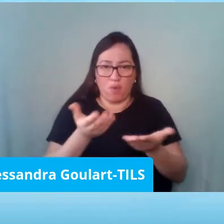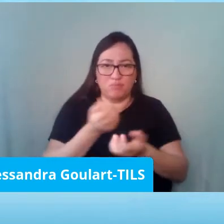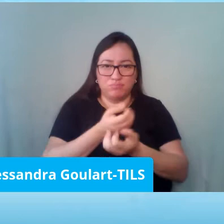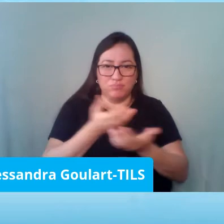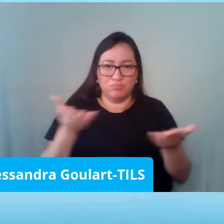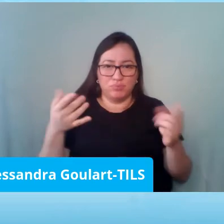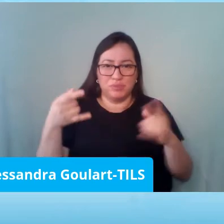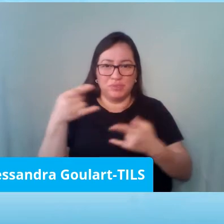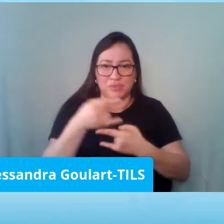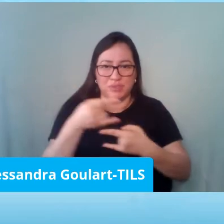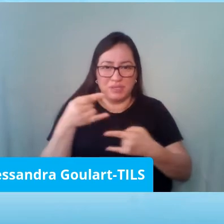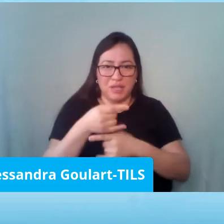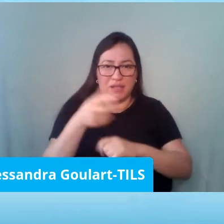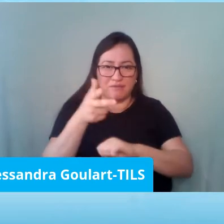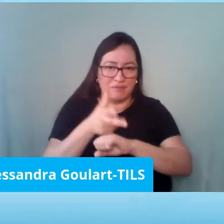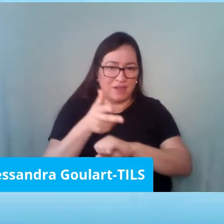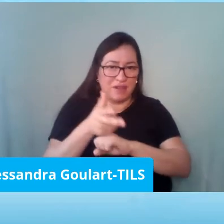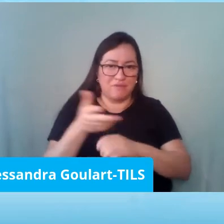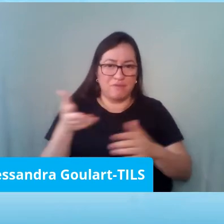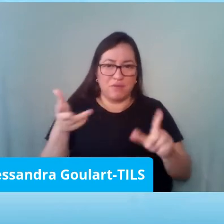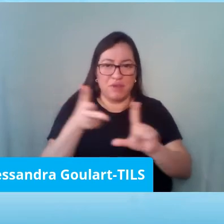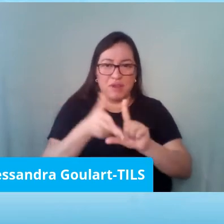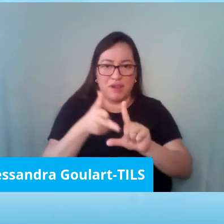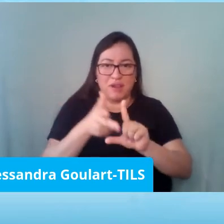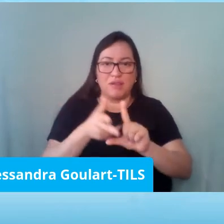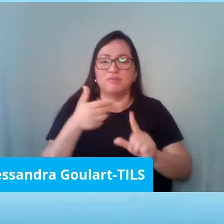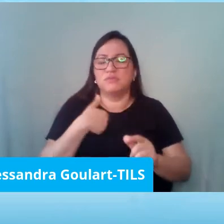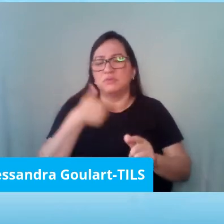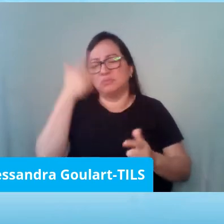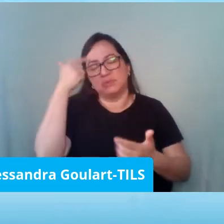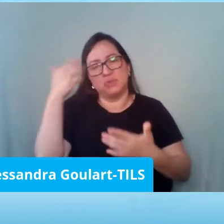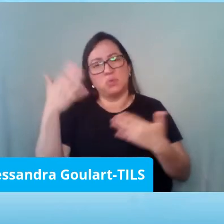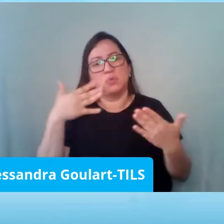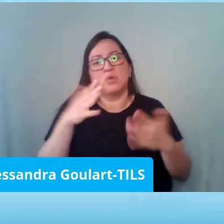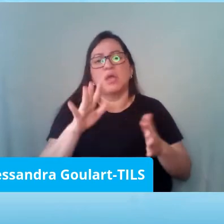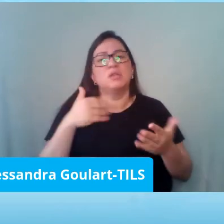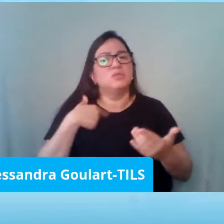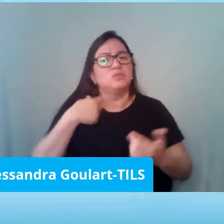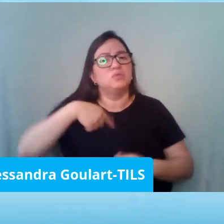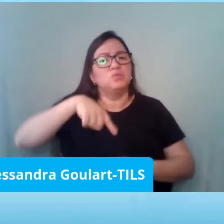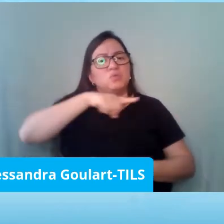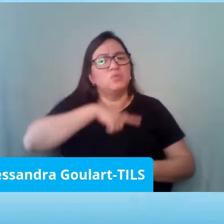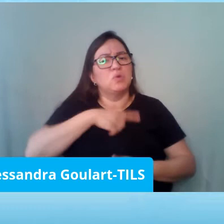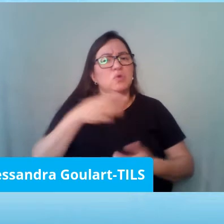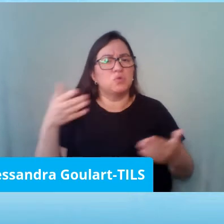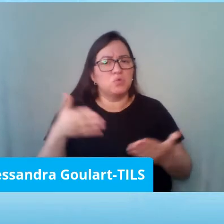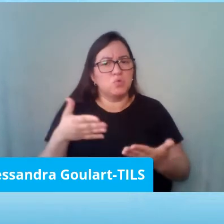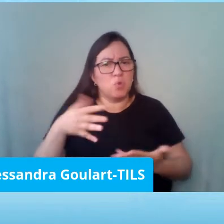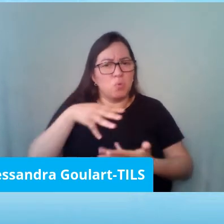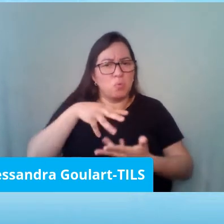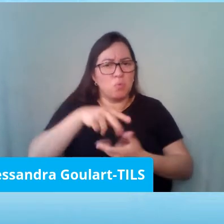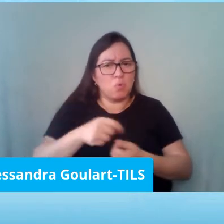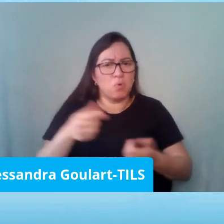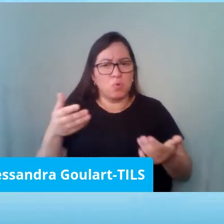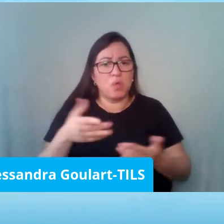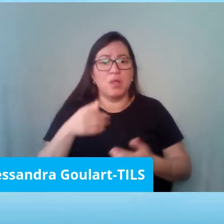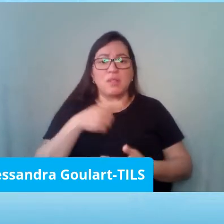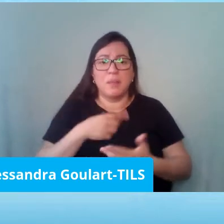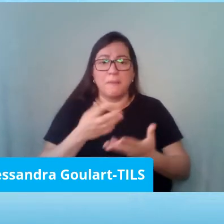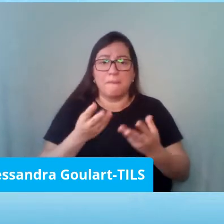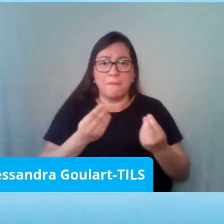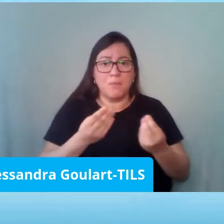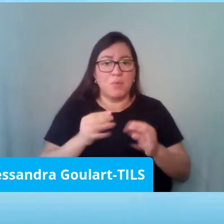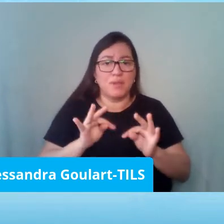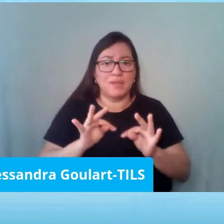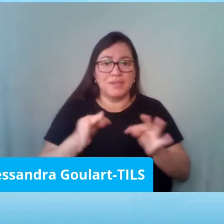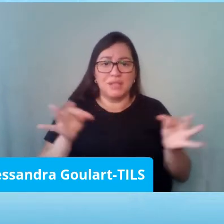ontem sobre que nós temos todas as tecnologias, né, para eliminar essa